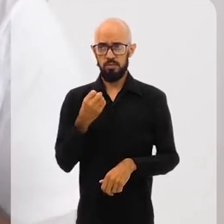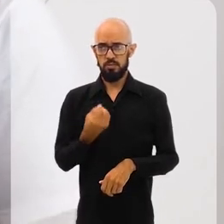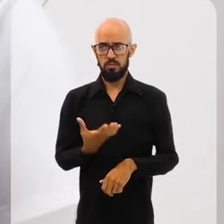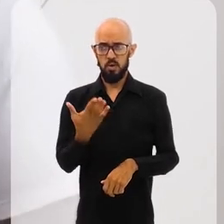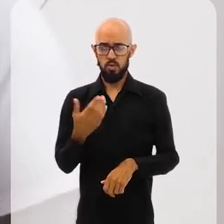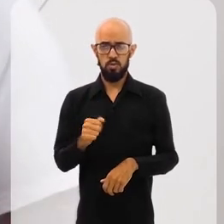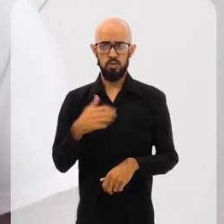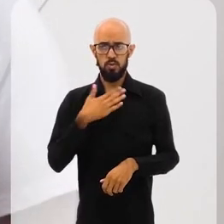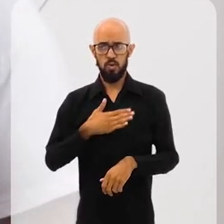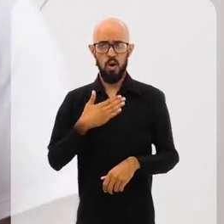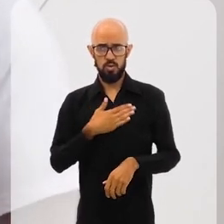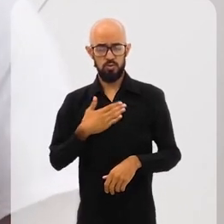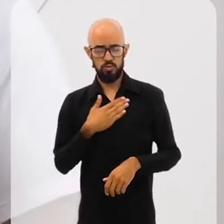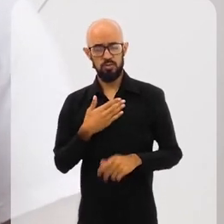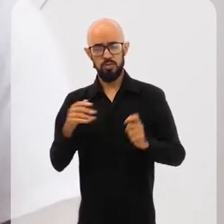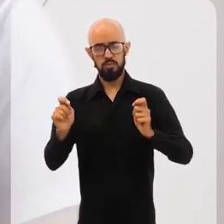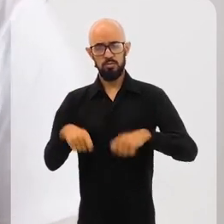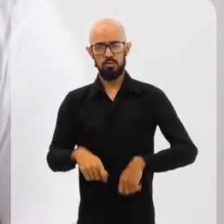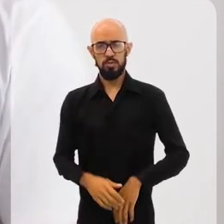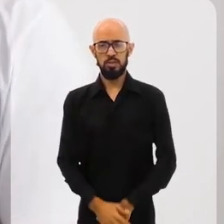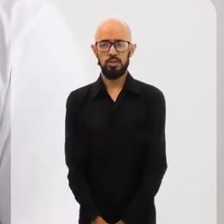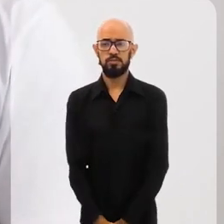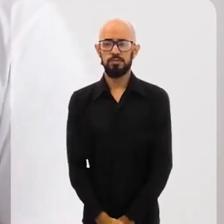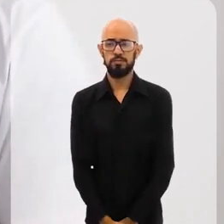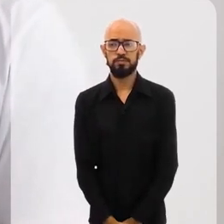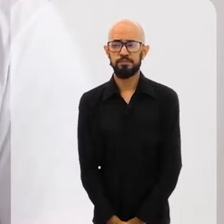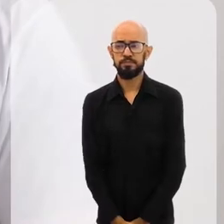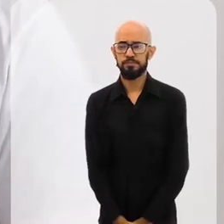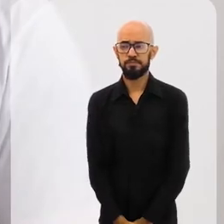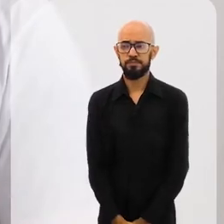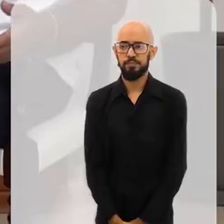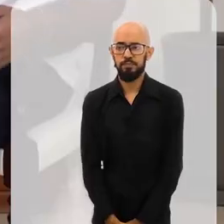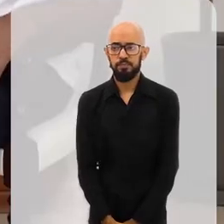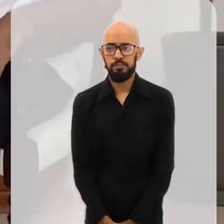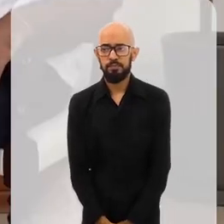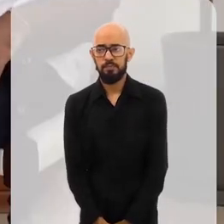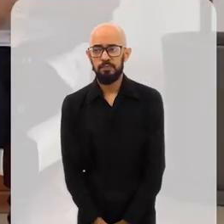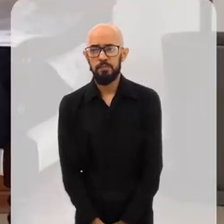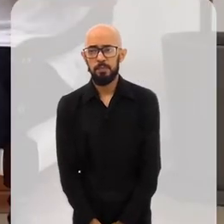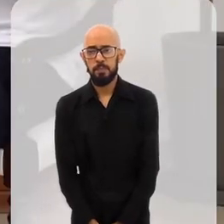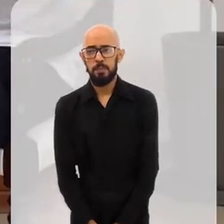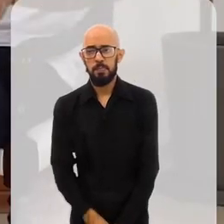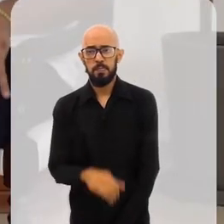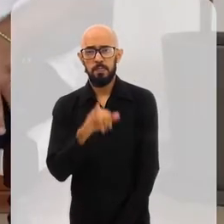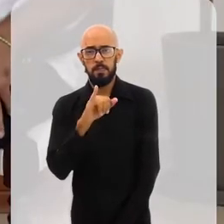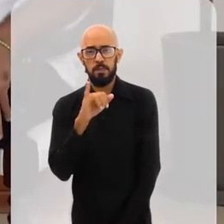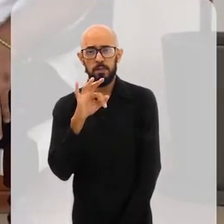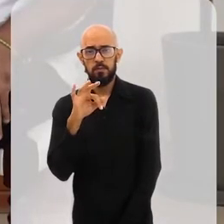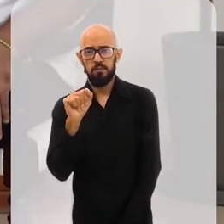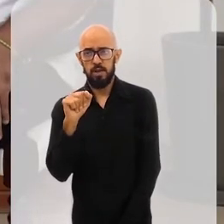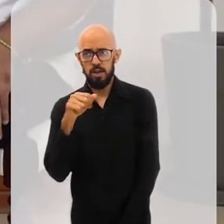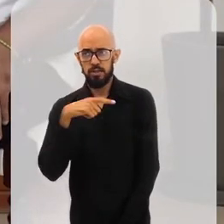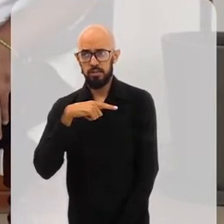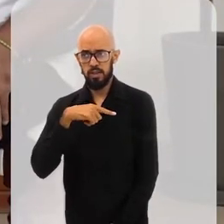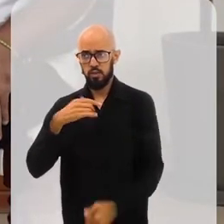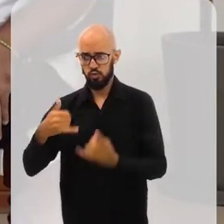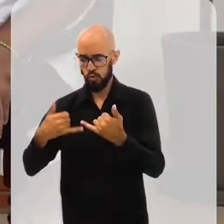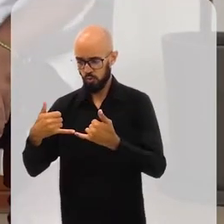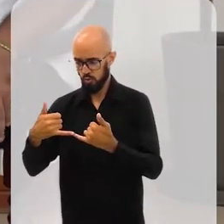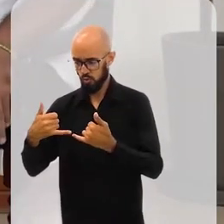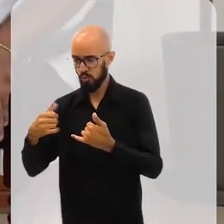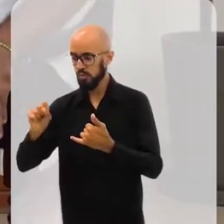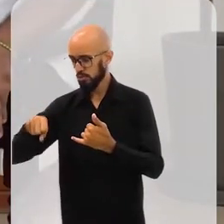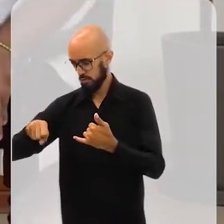é bom termos essa opção. Eu gosto muito dessa possibilidade, entende? Certo. Dá exatamente ao ser humano esse livre-arbítrio. O Ifá tem